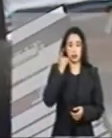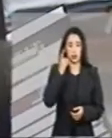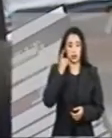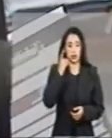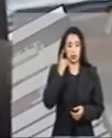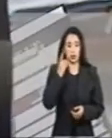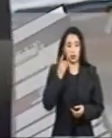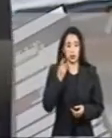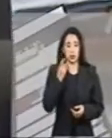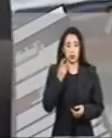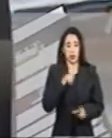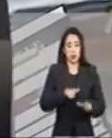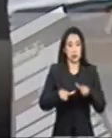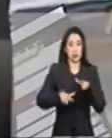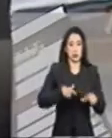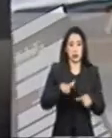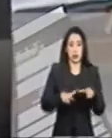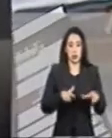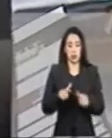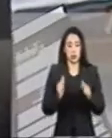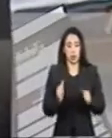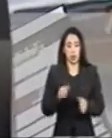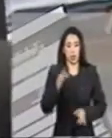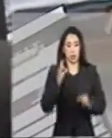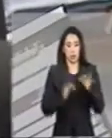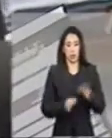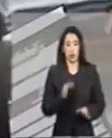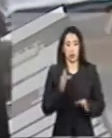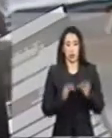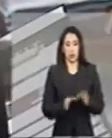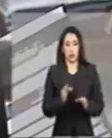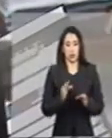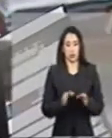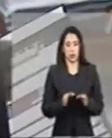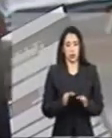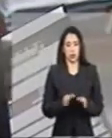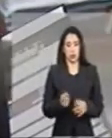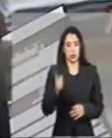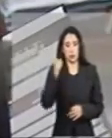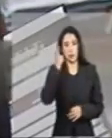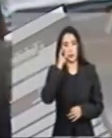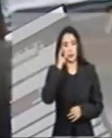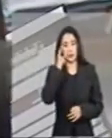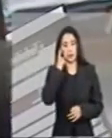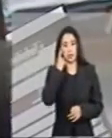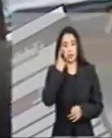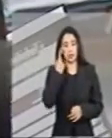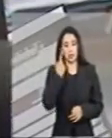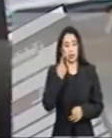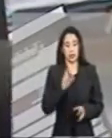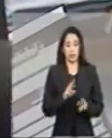de trabalhar julgando com a presunção do excepcional.